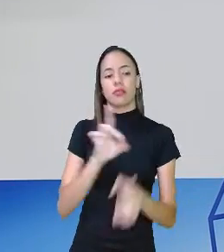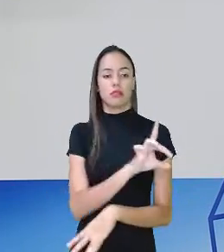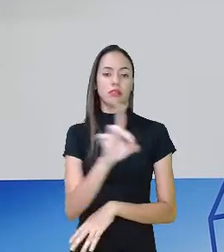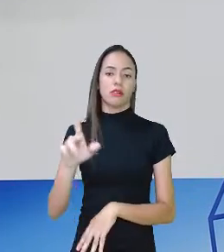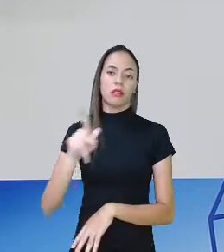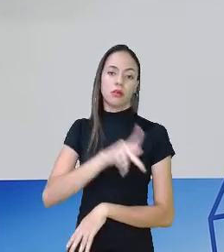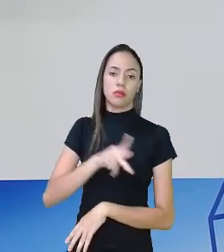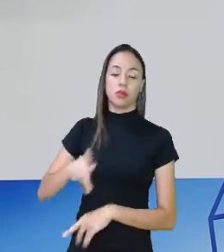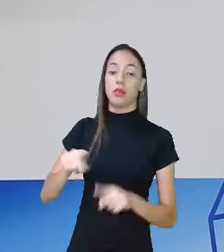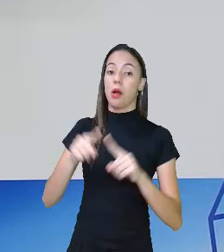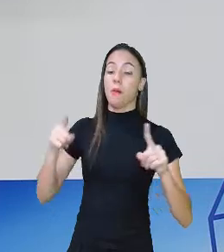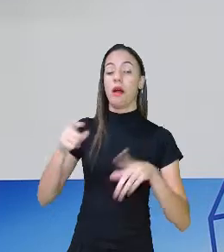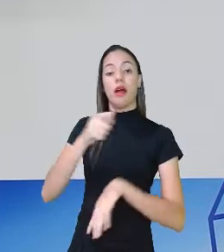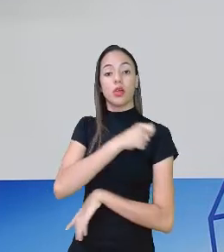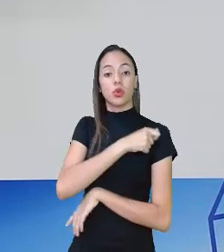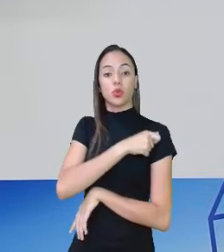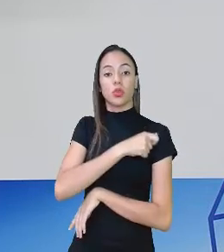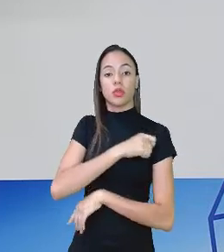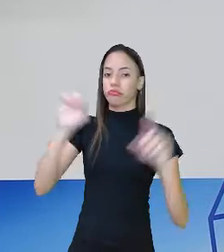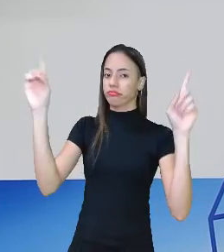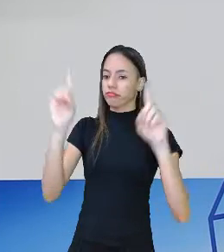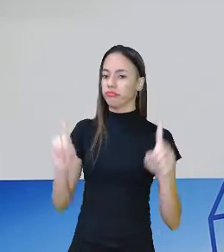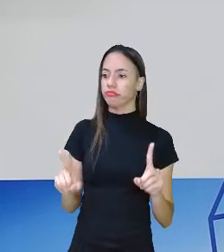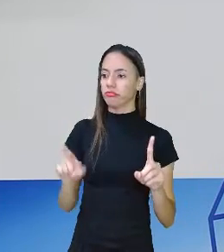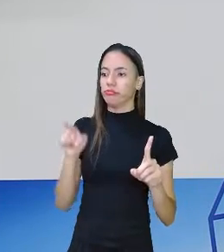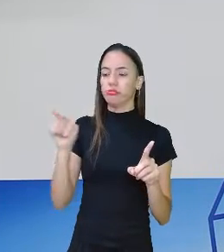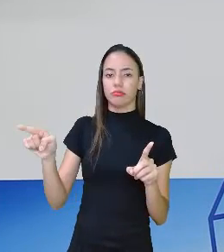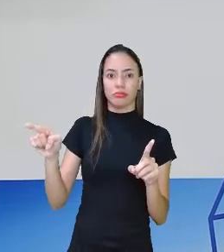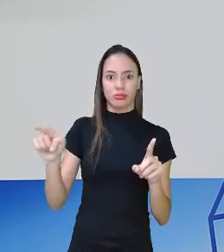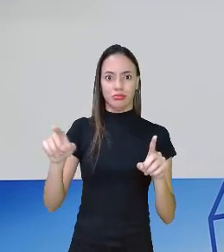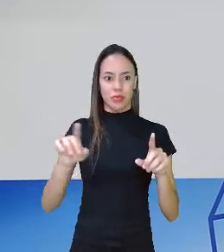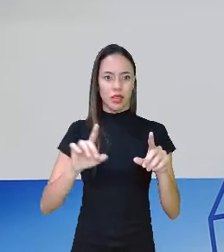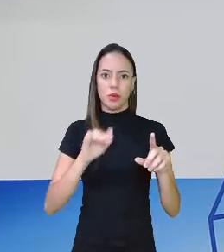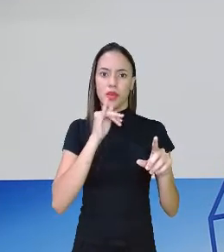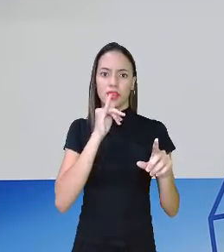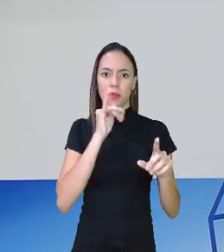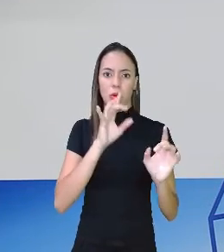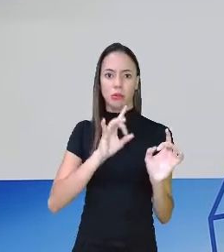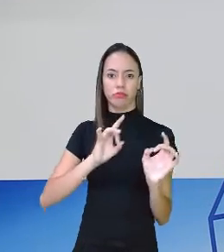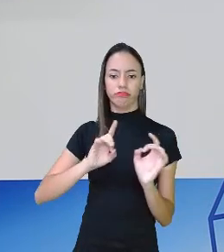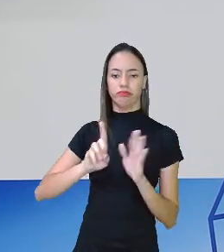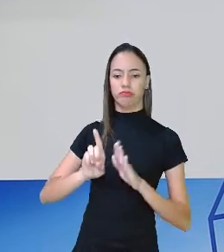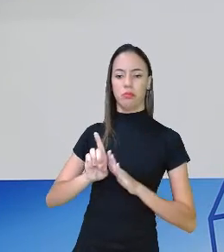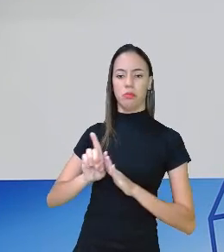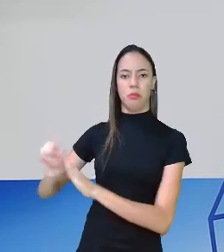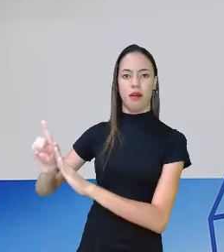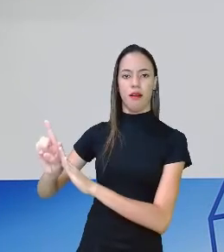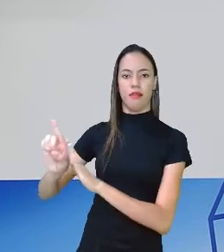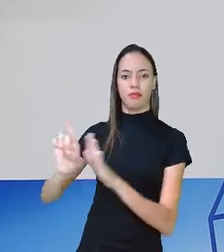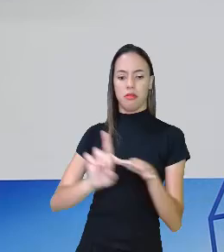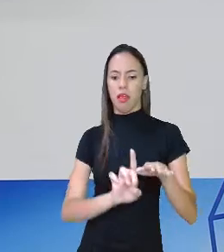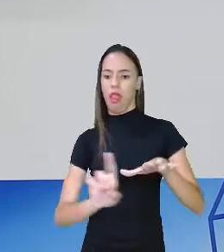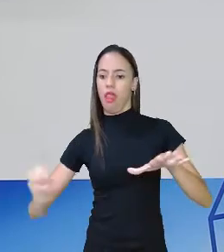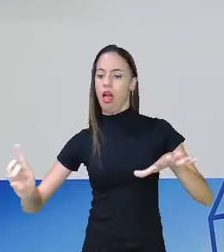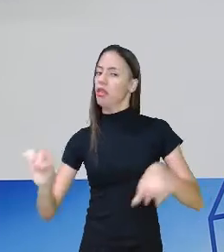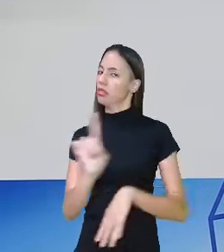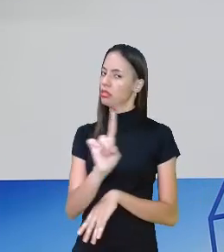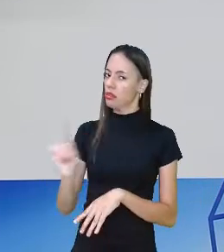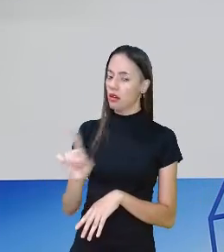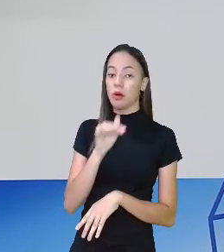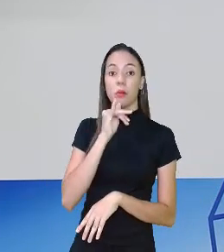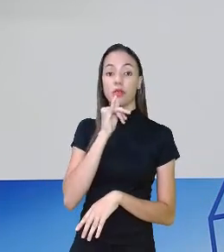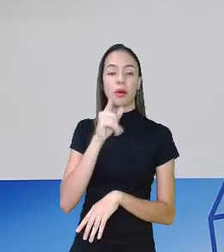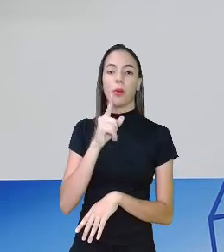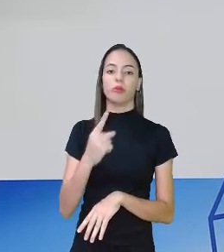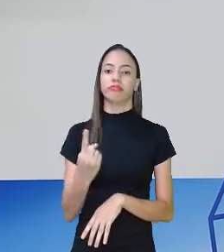esse estudante com deficiência, ele não seja colocado de lado. Então, se são todas as meninas, se for